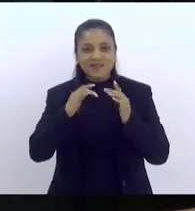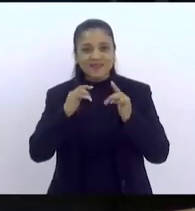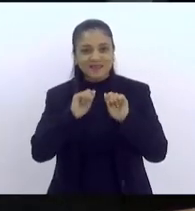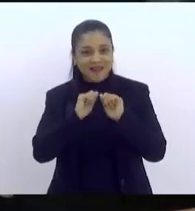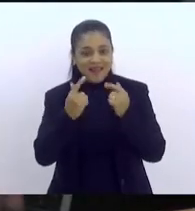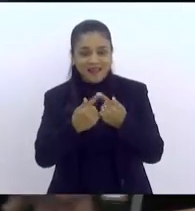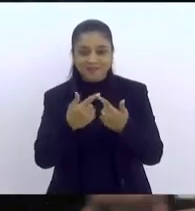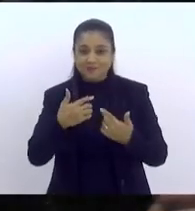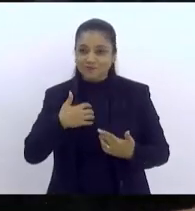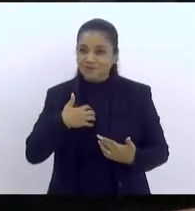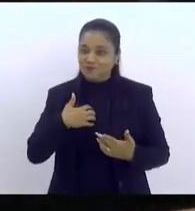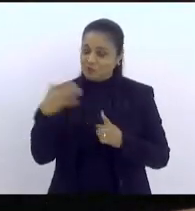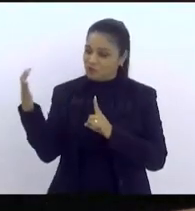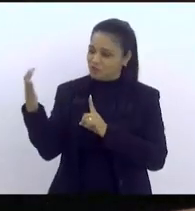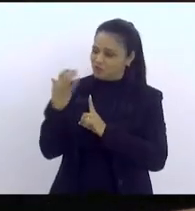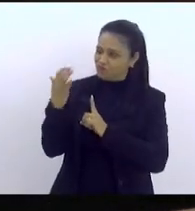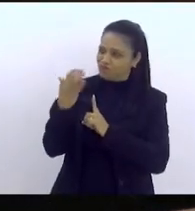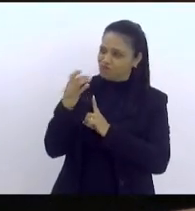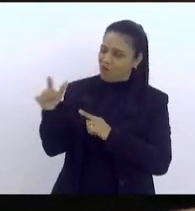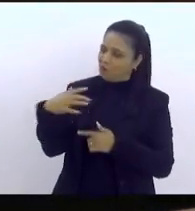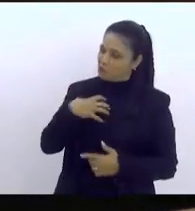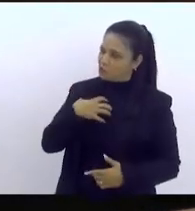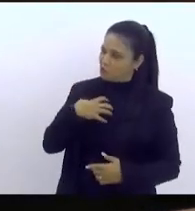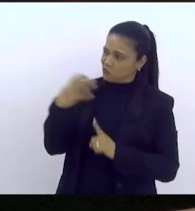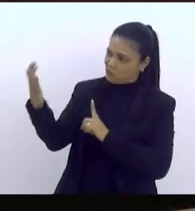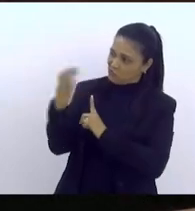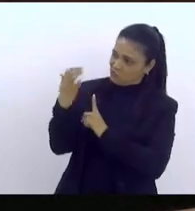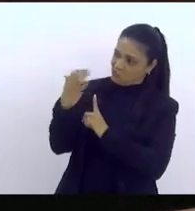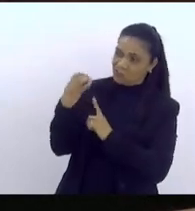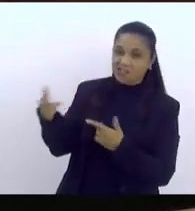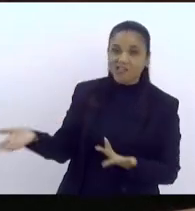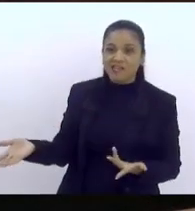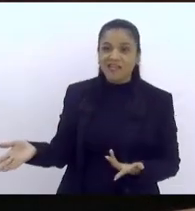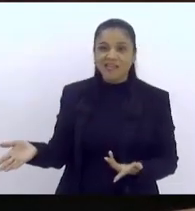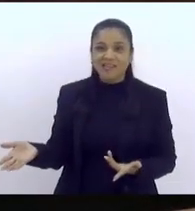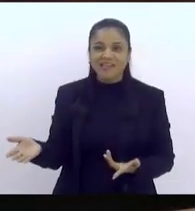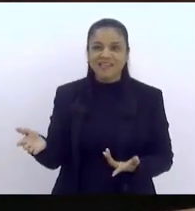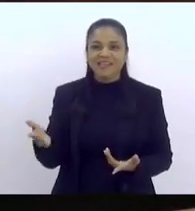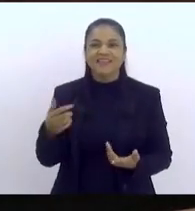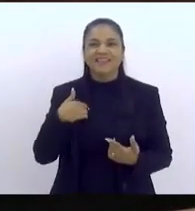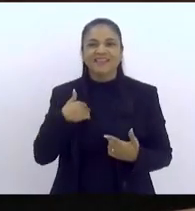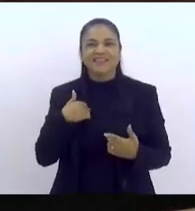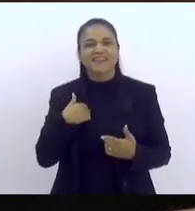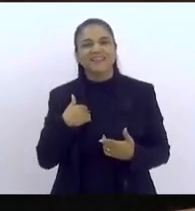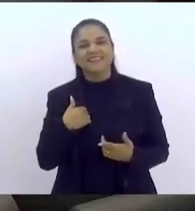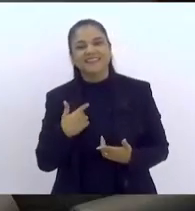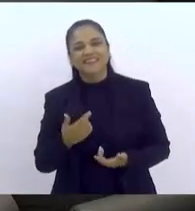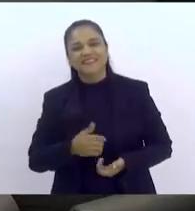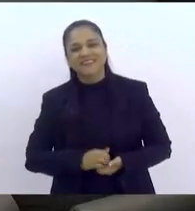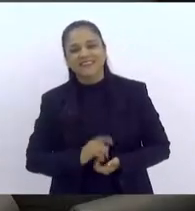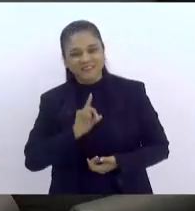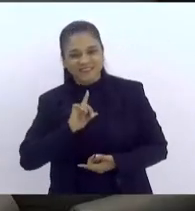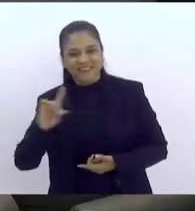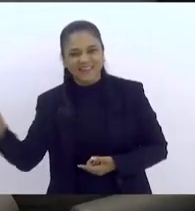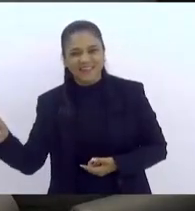tô me sentindo intimidada, hein? Tô me sentindo intimidada, eu não sabia. Tô me retirando.